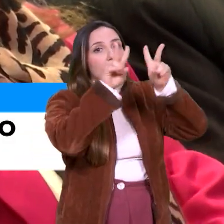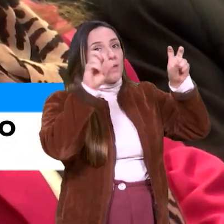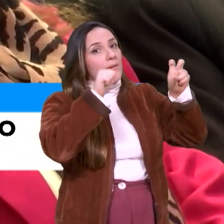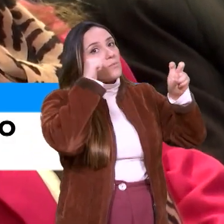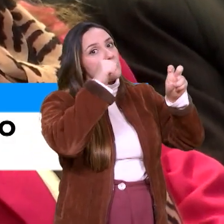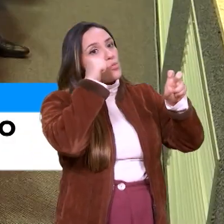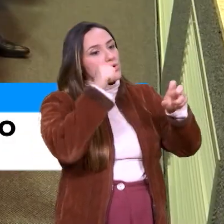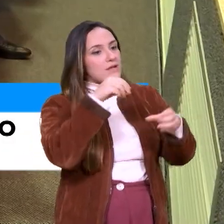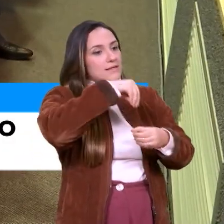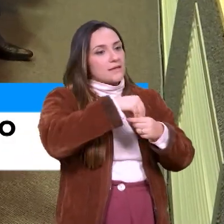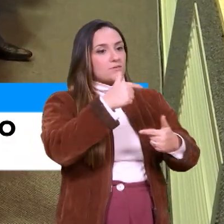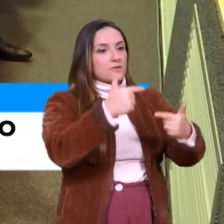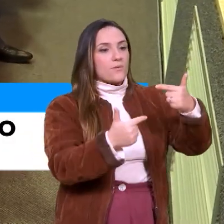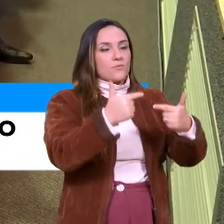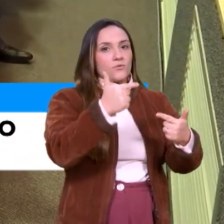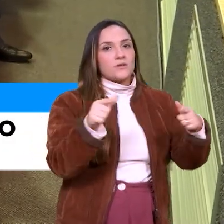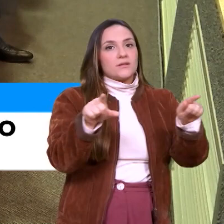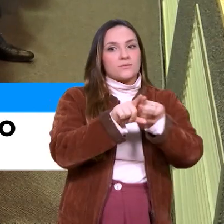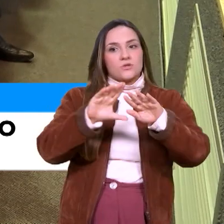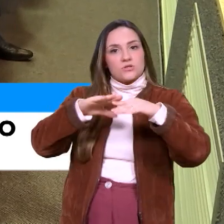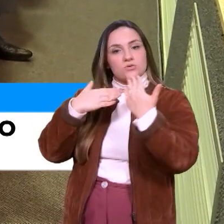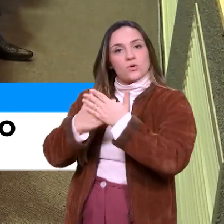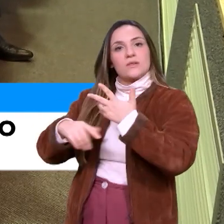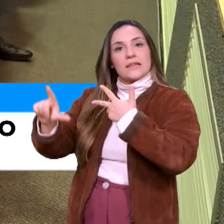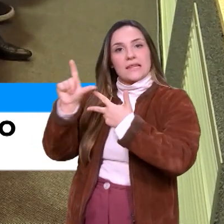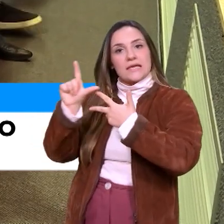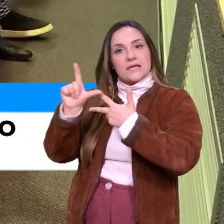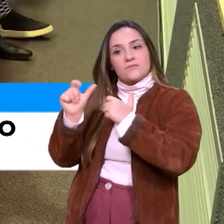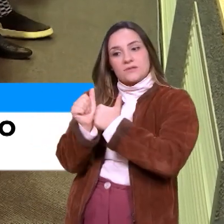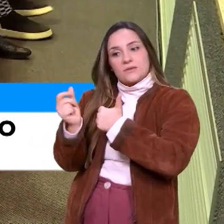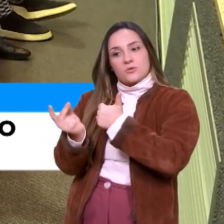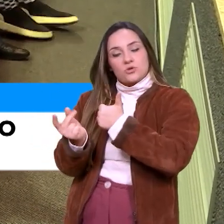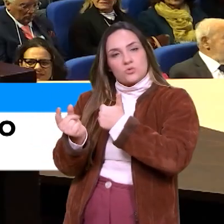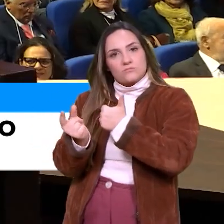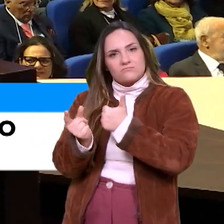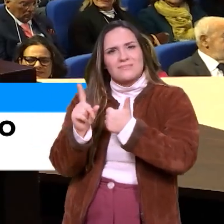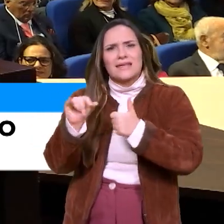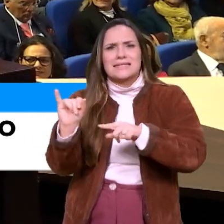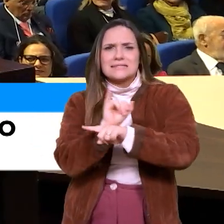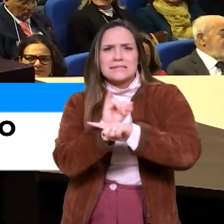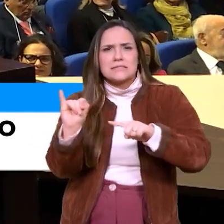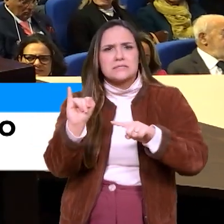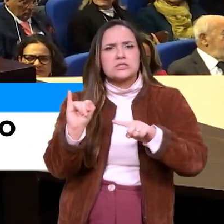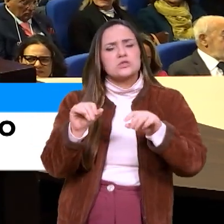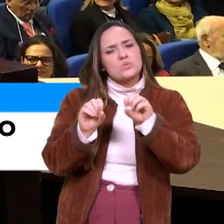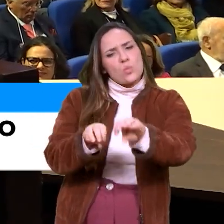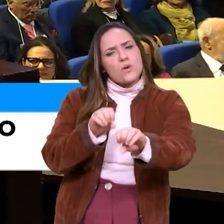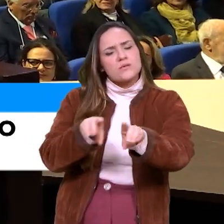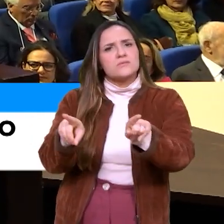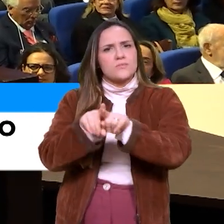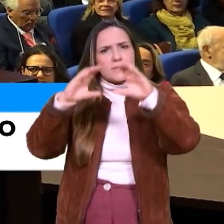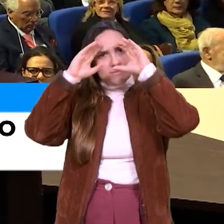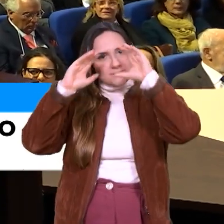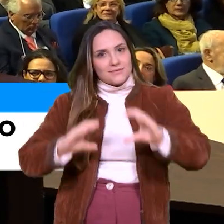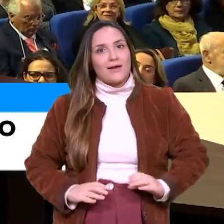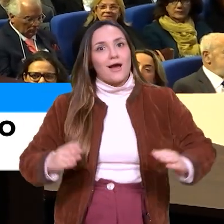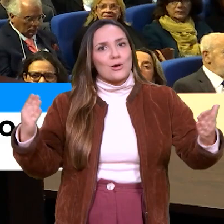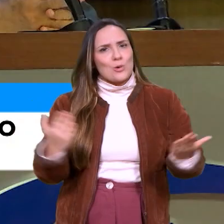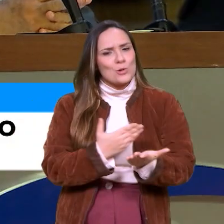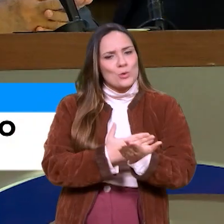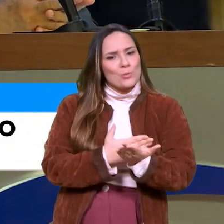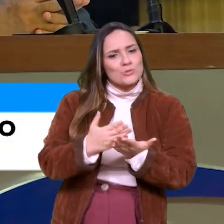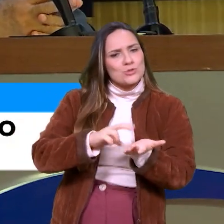na política e as escolas do legislativo e de contas, como instrumentos de educação e